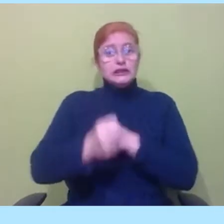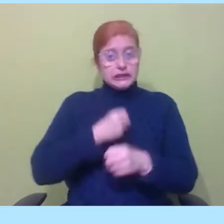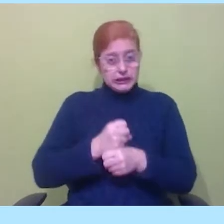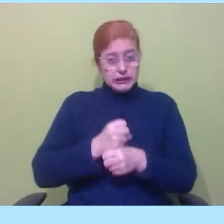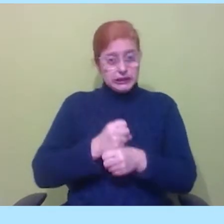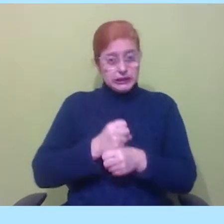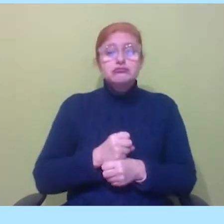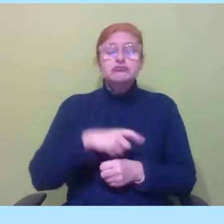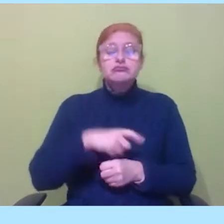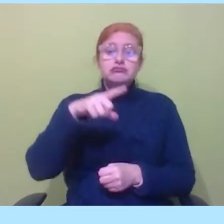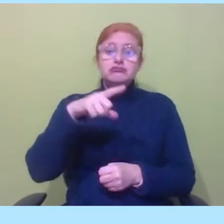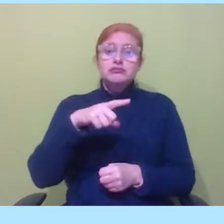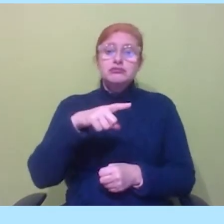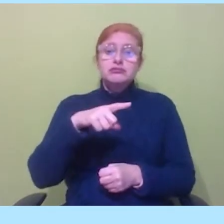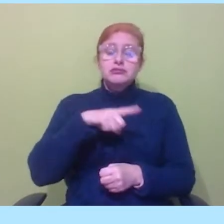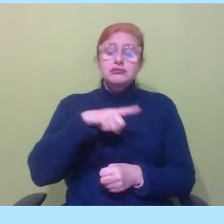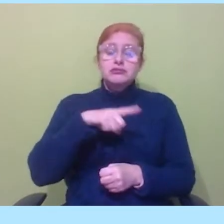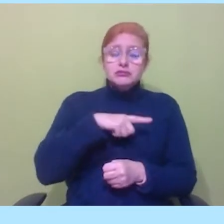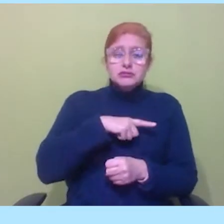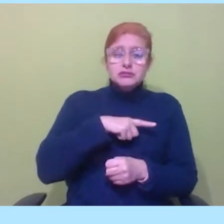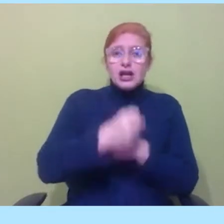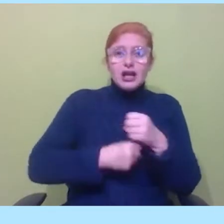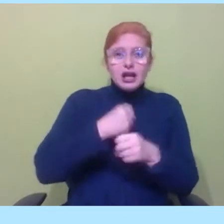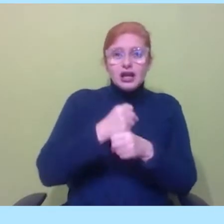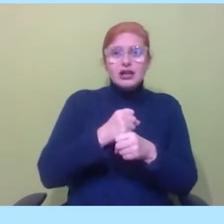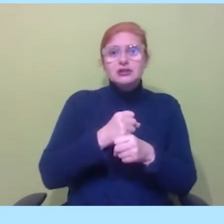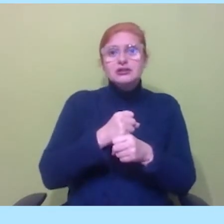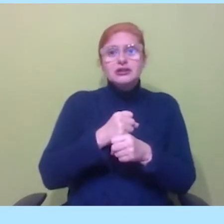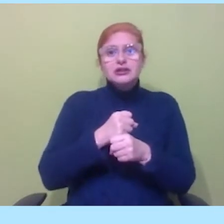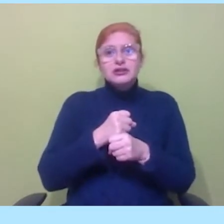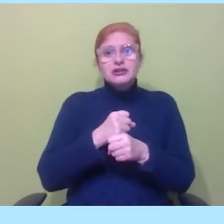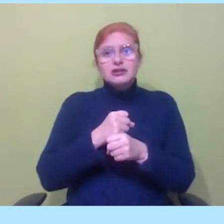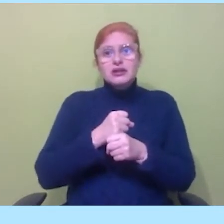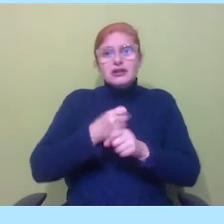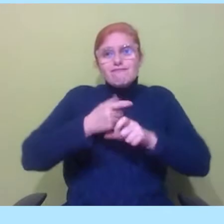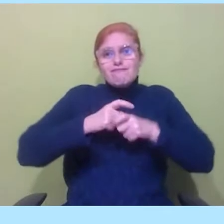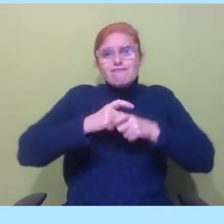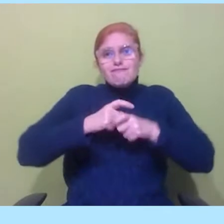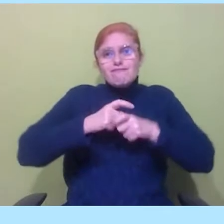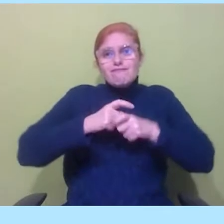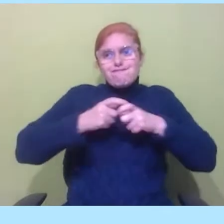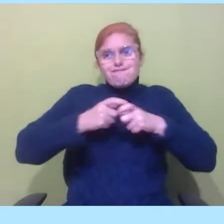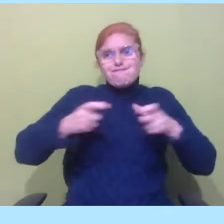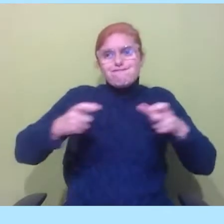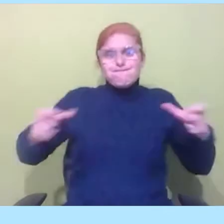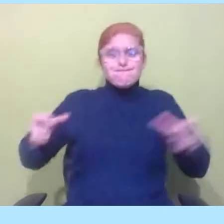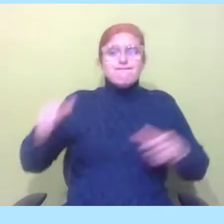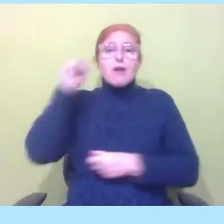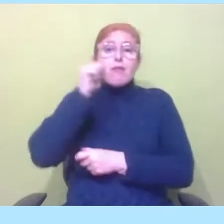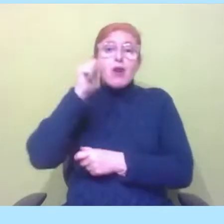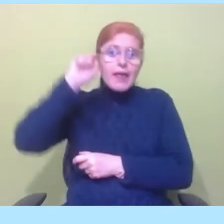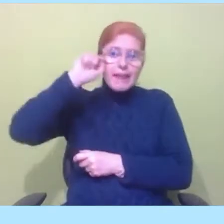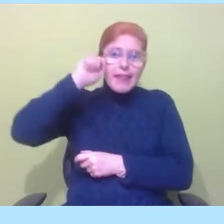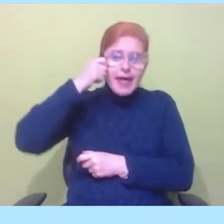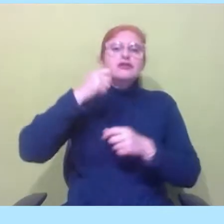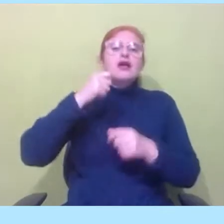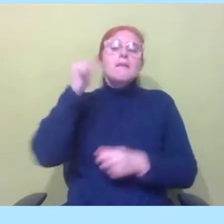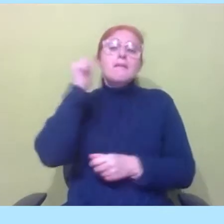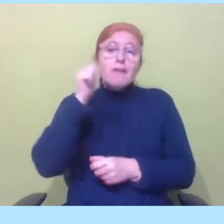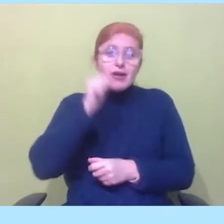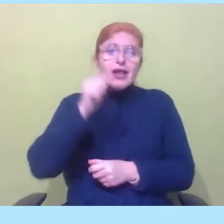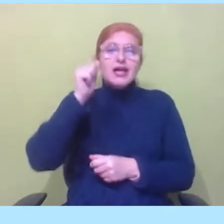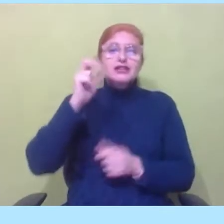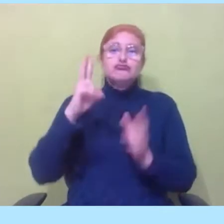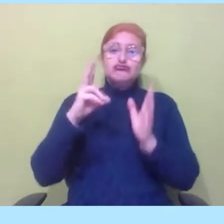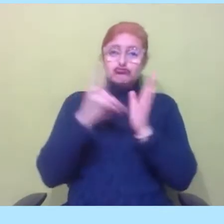os anos de maior efervescência de candidaturas de mulheres negras, por exemplo, de mulheres indígenas. Eu acho que na